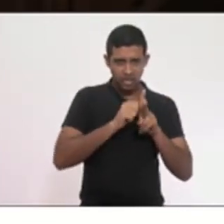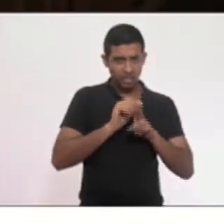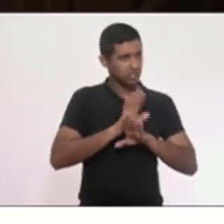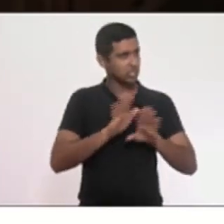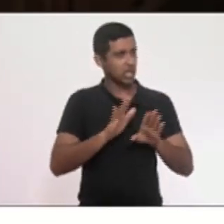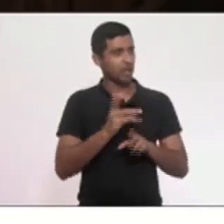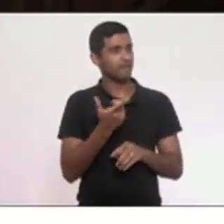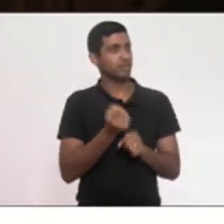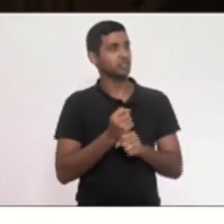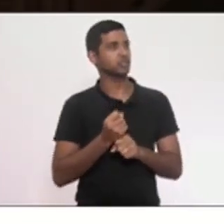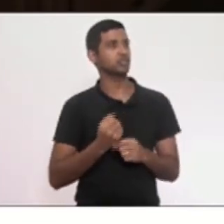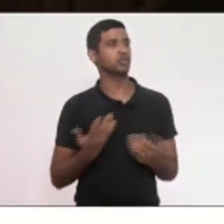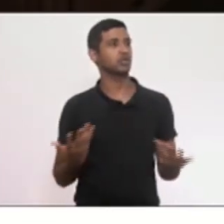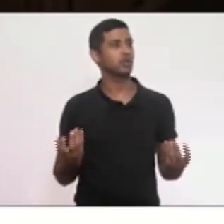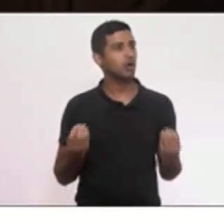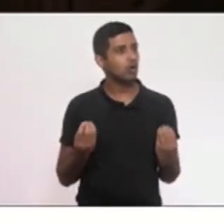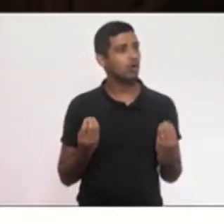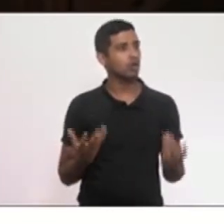autossabotando,